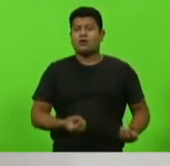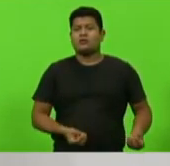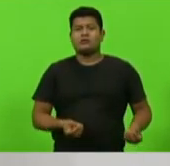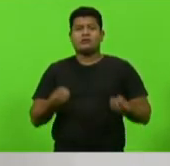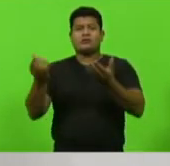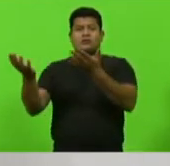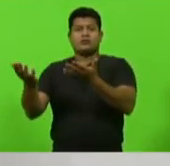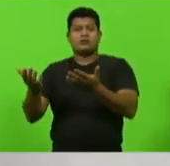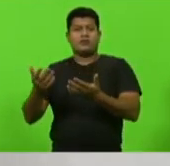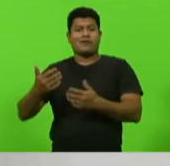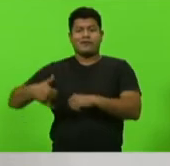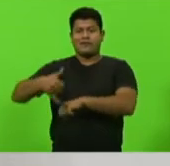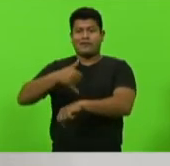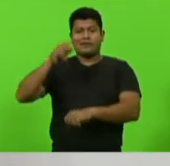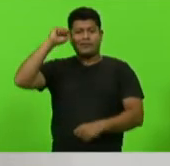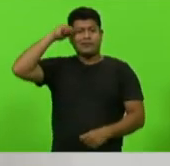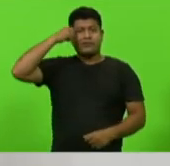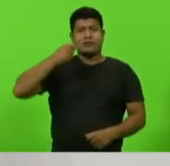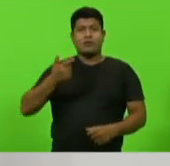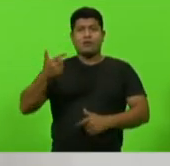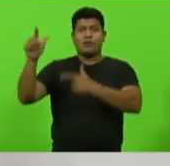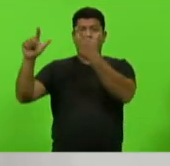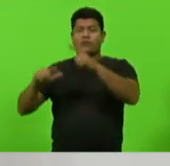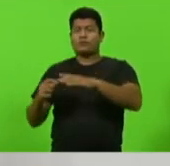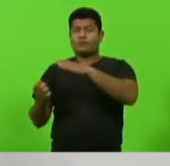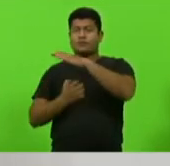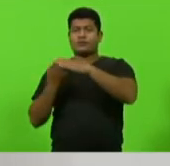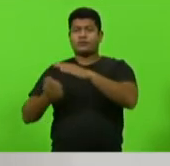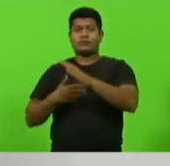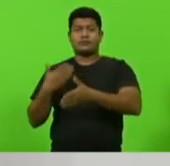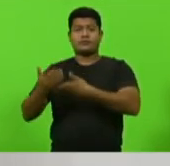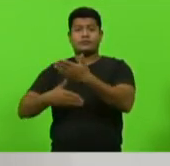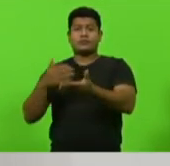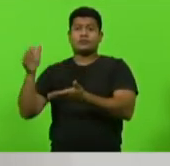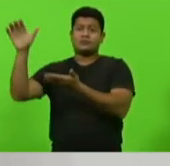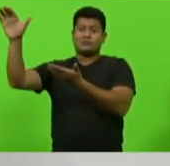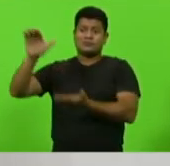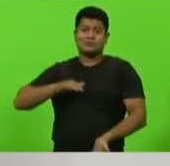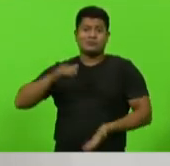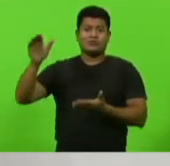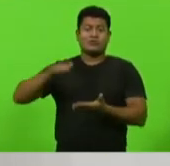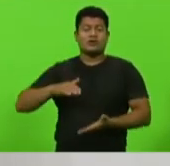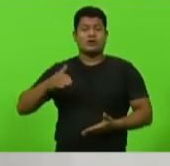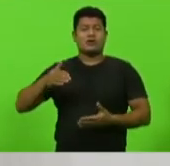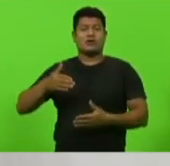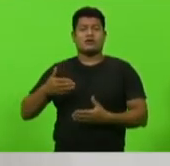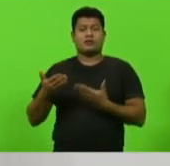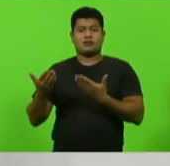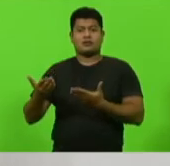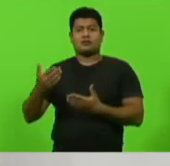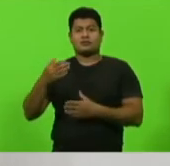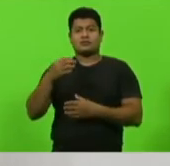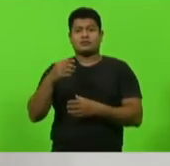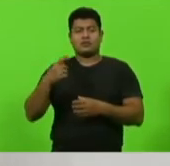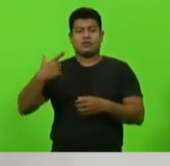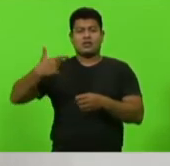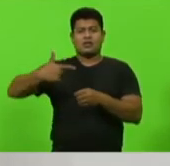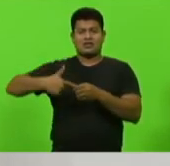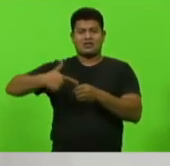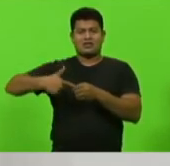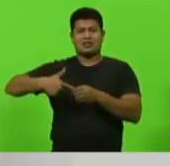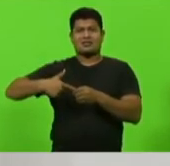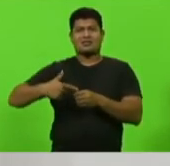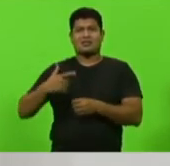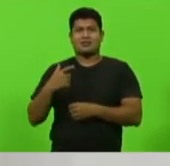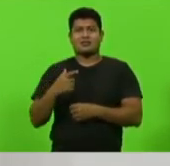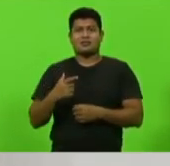petróleo, para outras empresas, e importando a gasolina e o diesel, porque, quando foi dado o golpe em